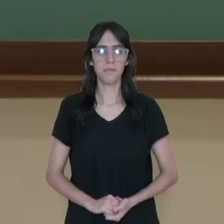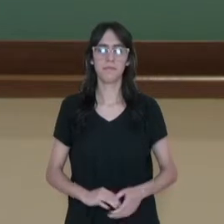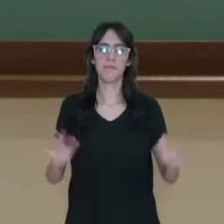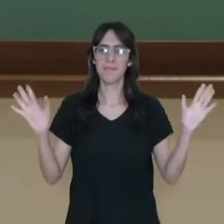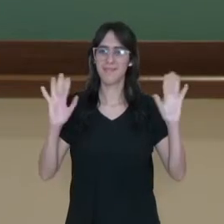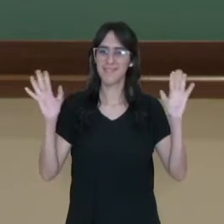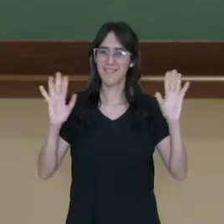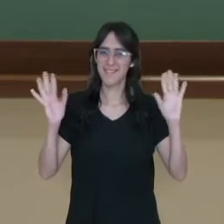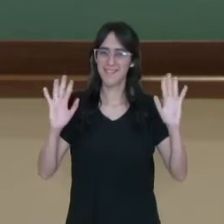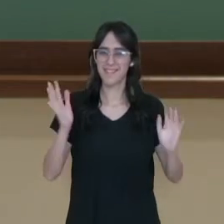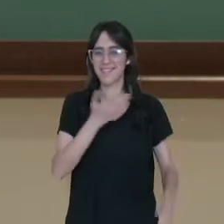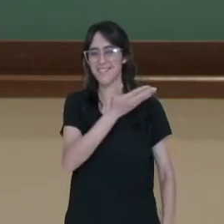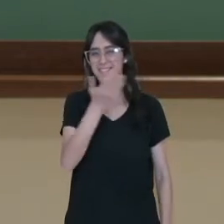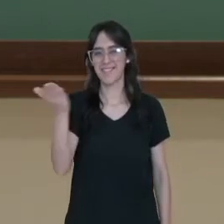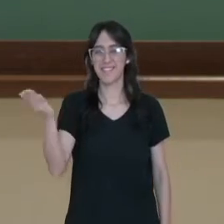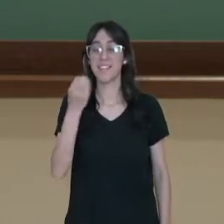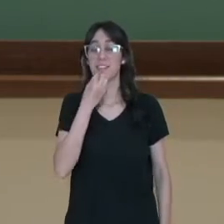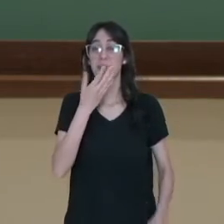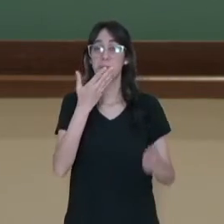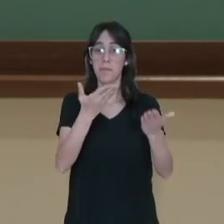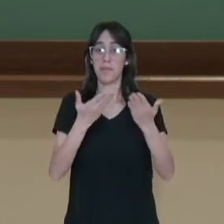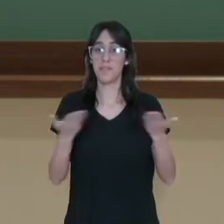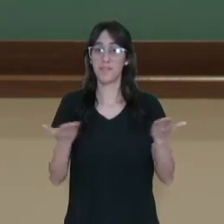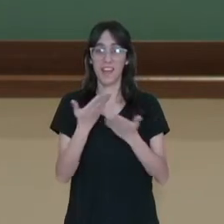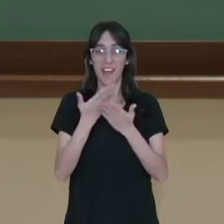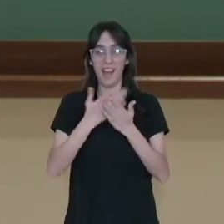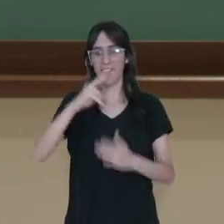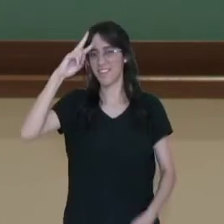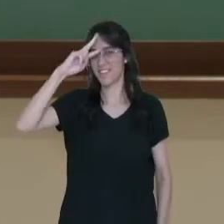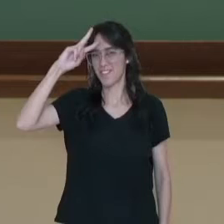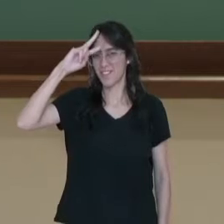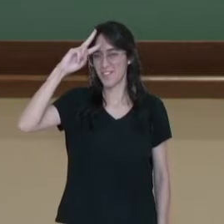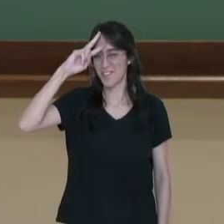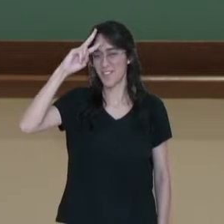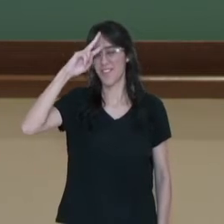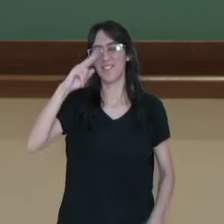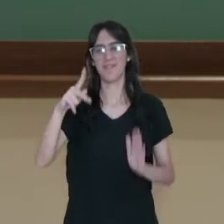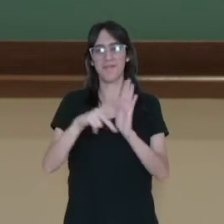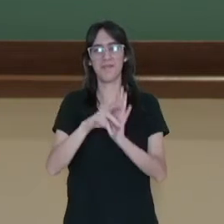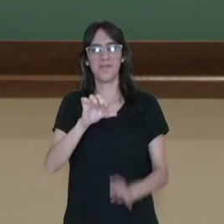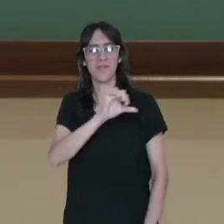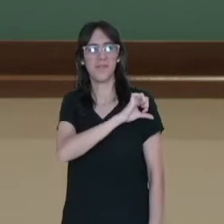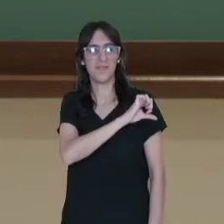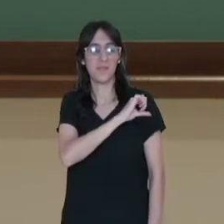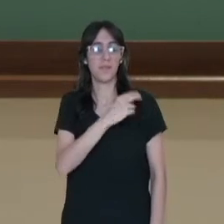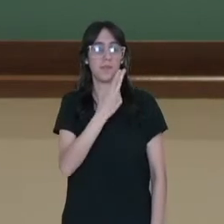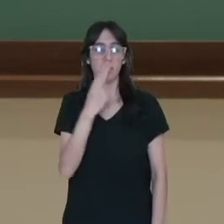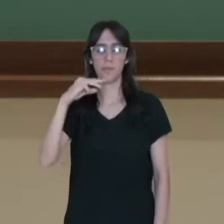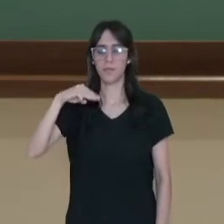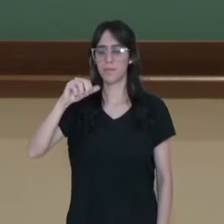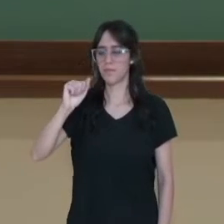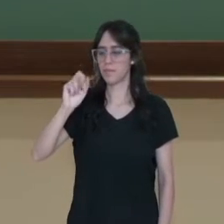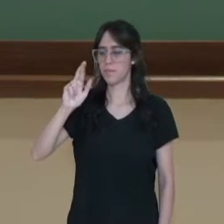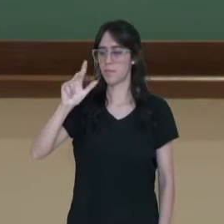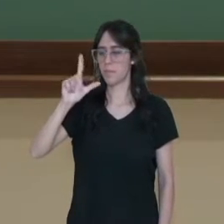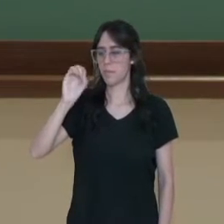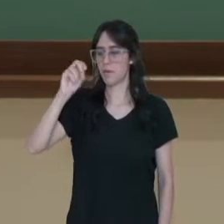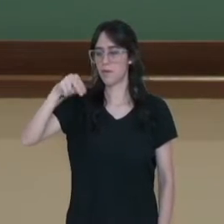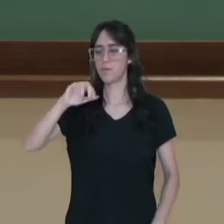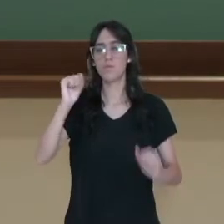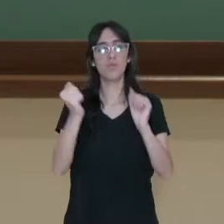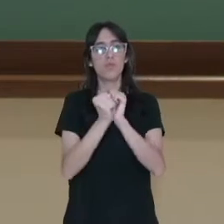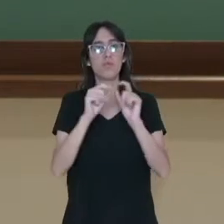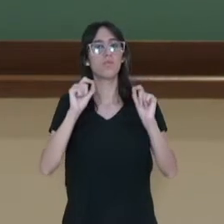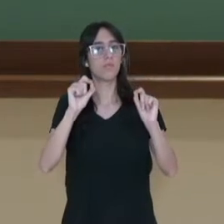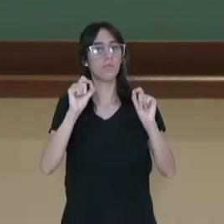Olá, povo! Bem-vindos à nossa aula de História do nono ano. Eu sou o professor Marlon e junto